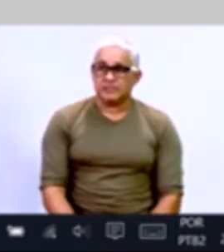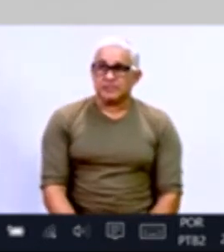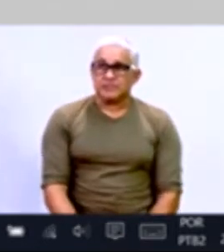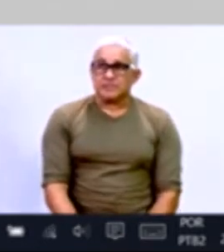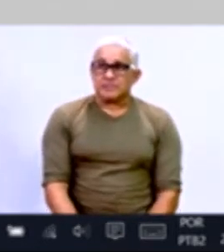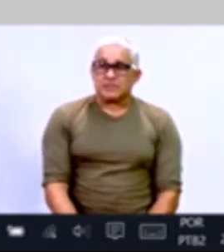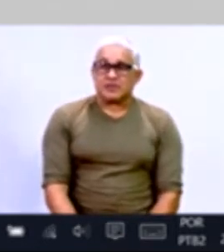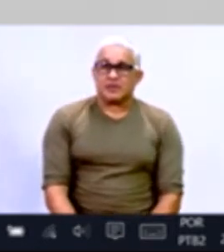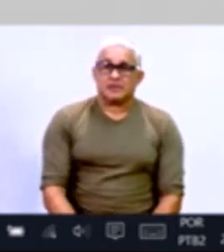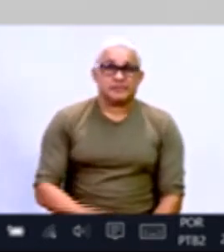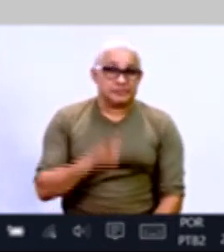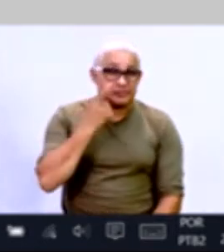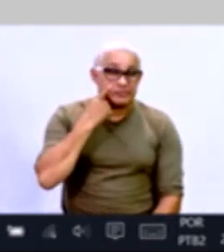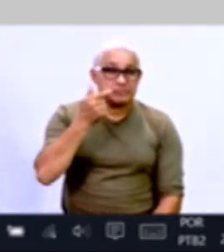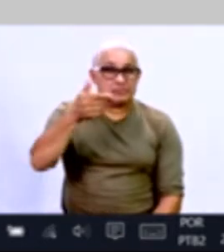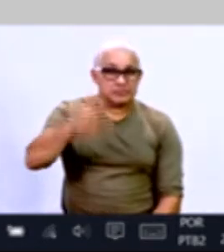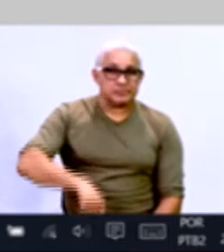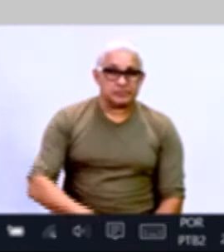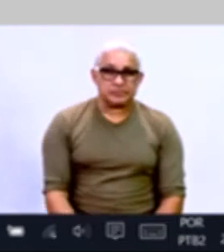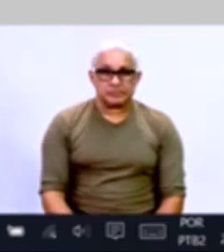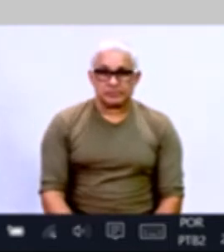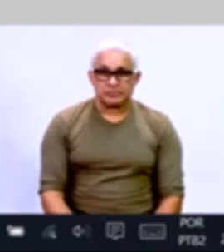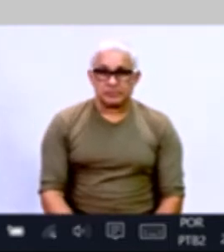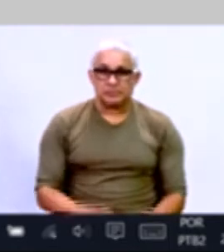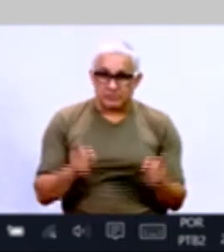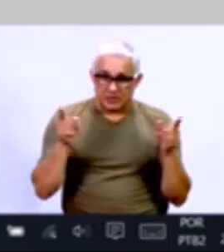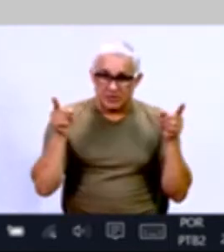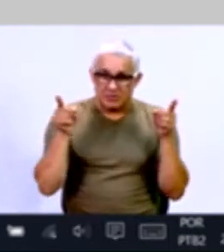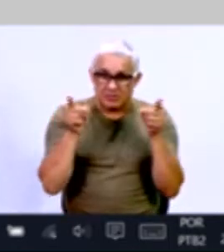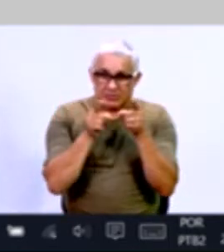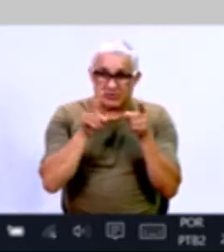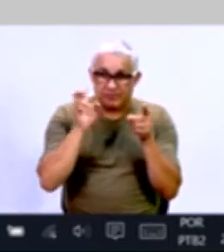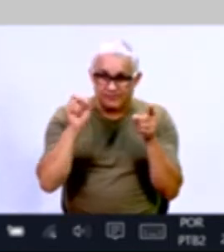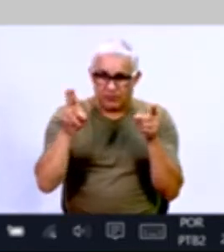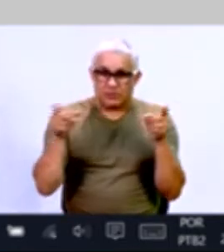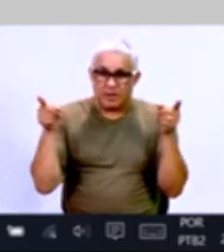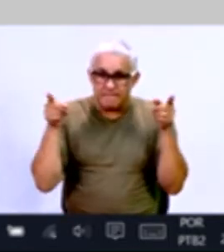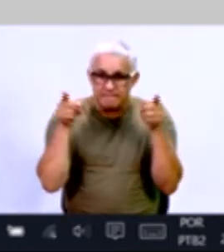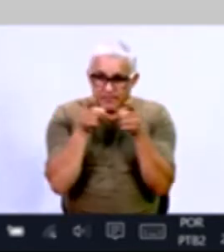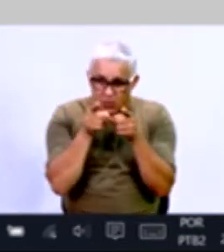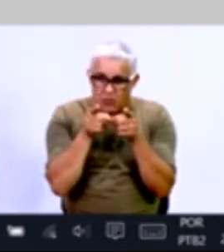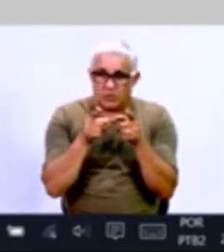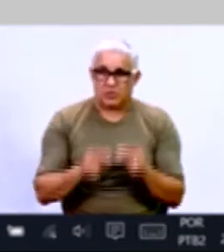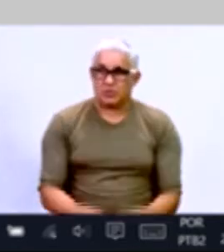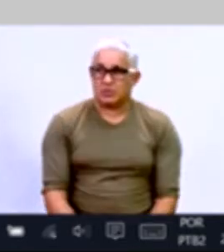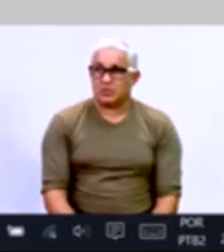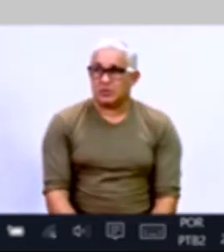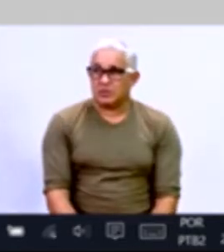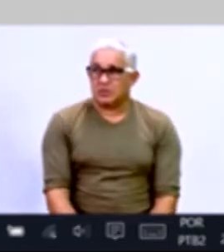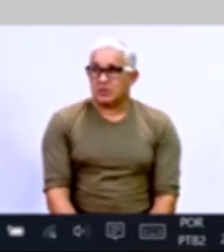Então vamos ver aqui de novo. Eu vou reduzir um pouco mais aqui.